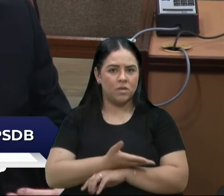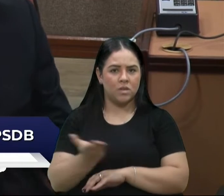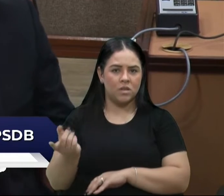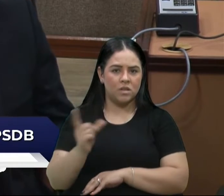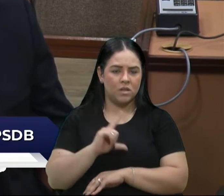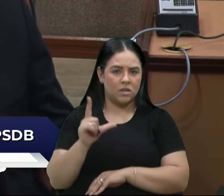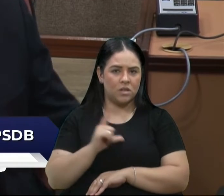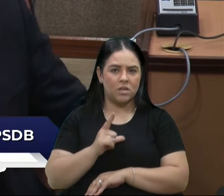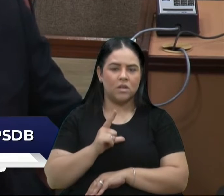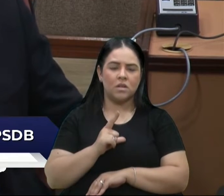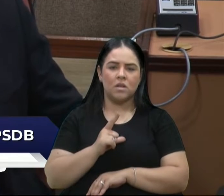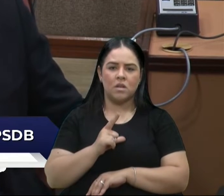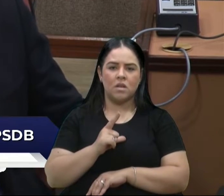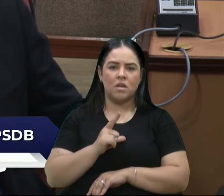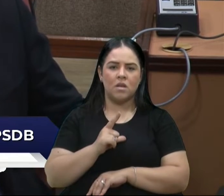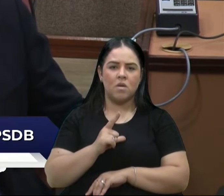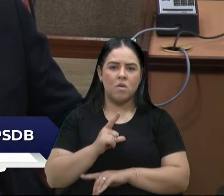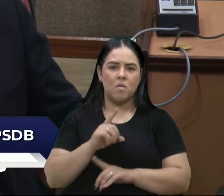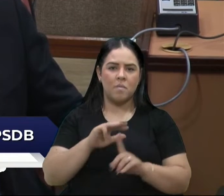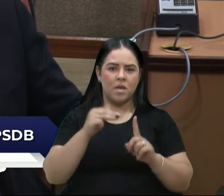mercado muito grande.